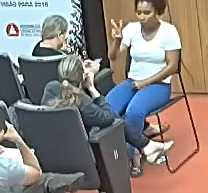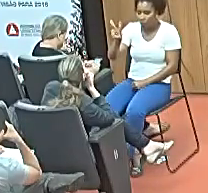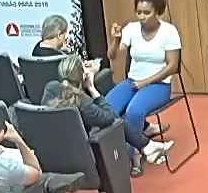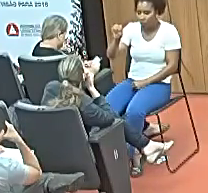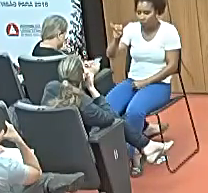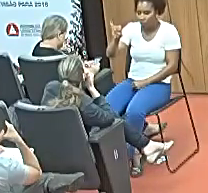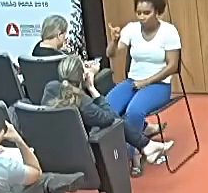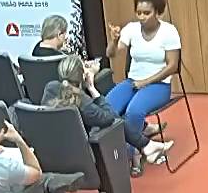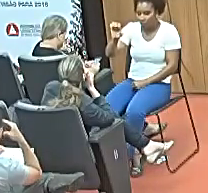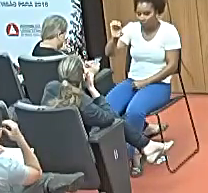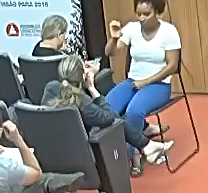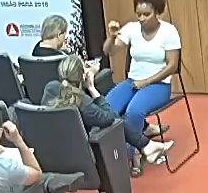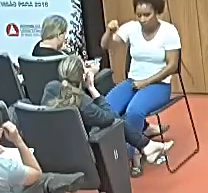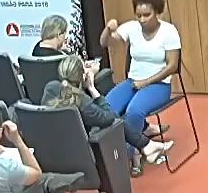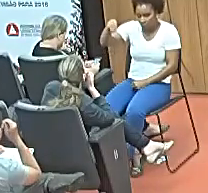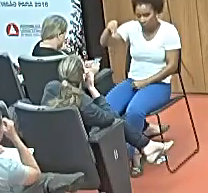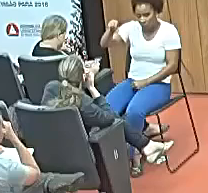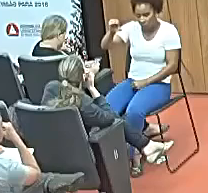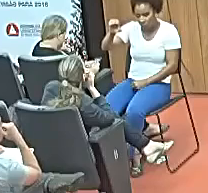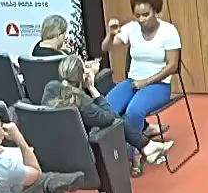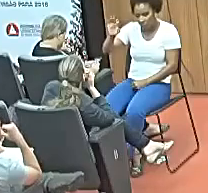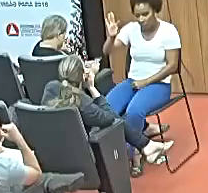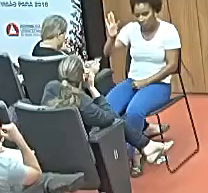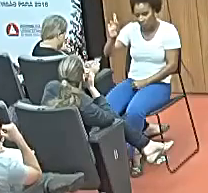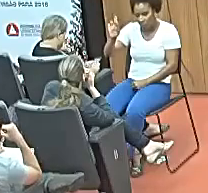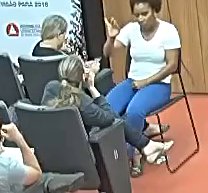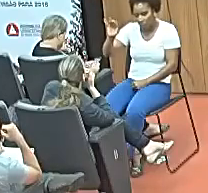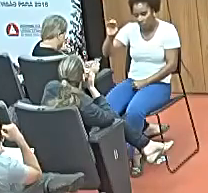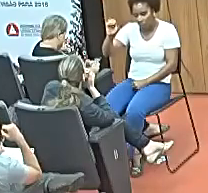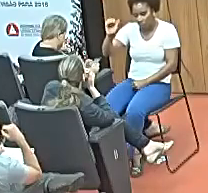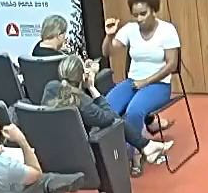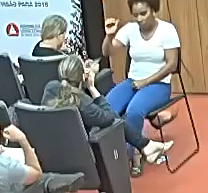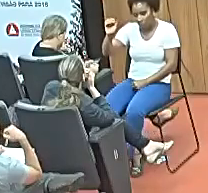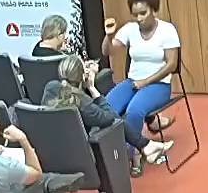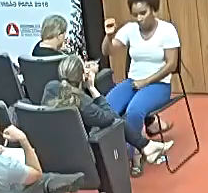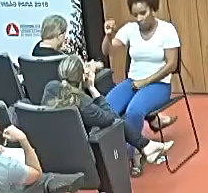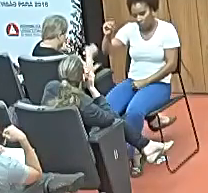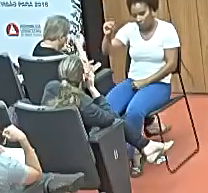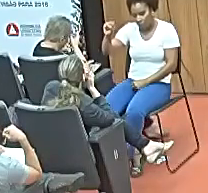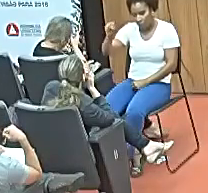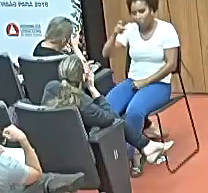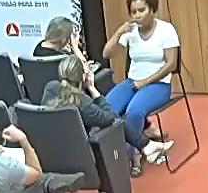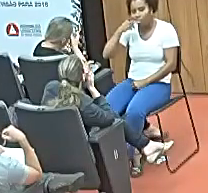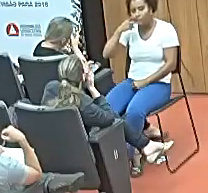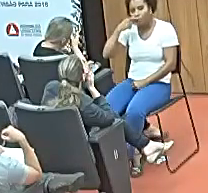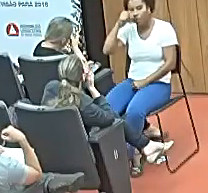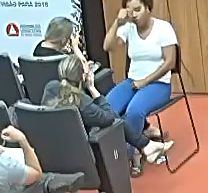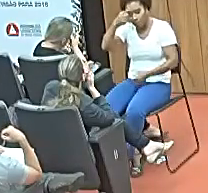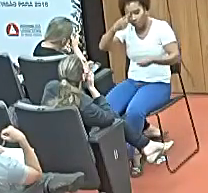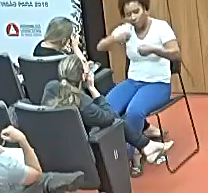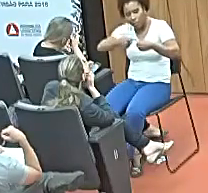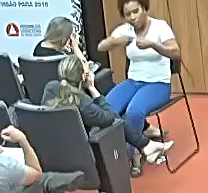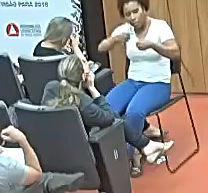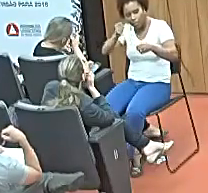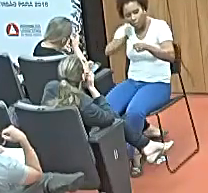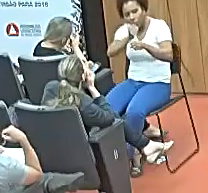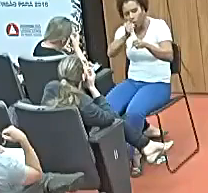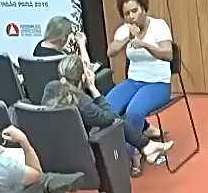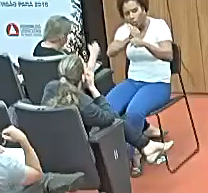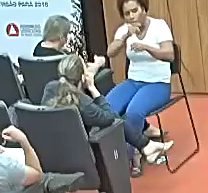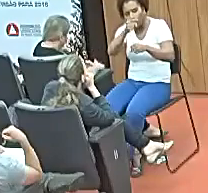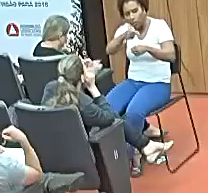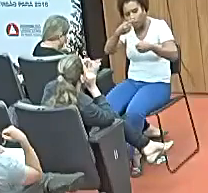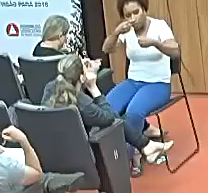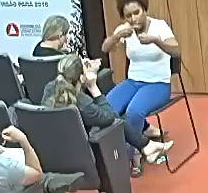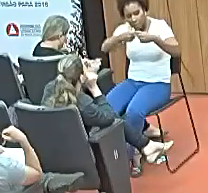físicas e financeiras no território metropolitano aqui já na área central né é direcionado a